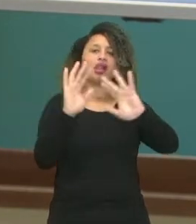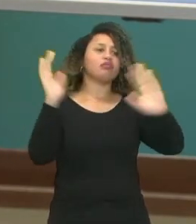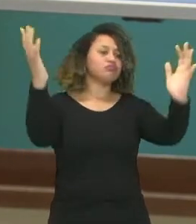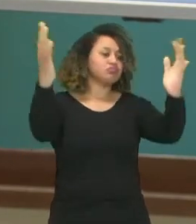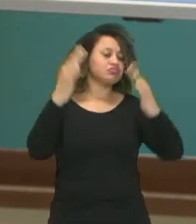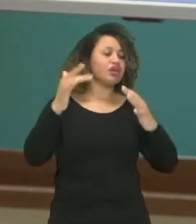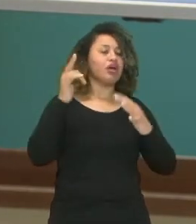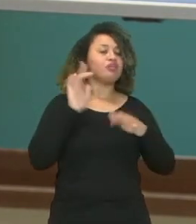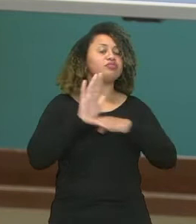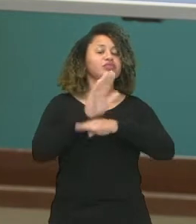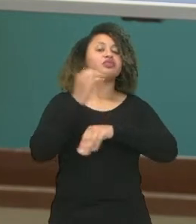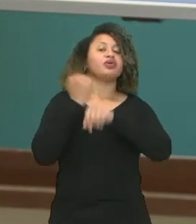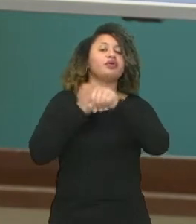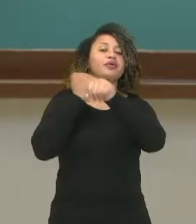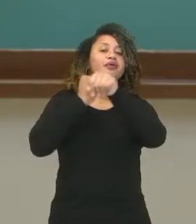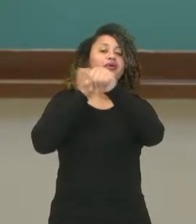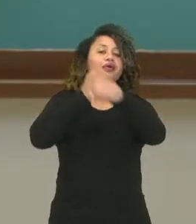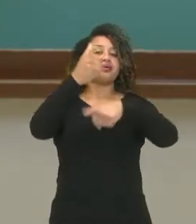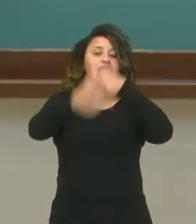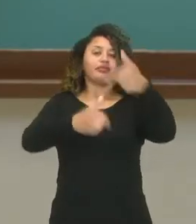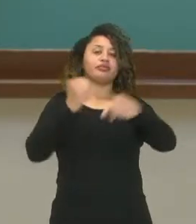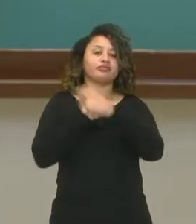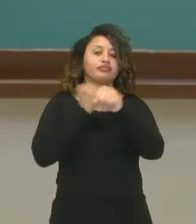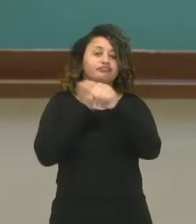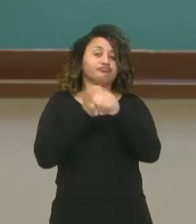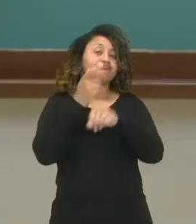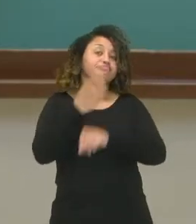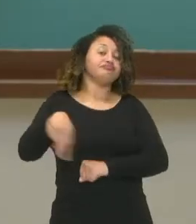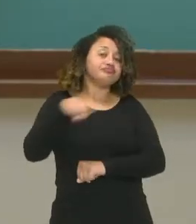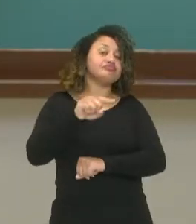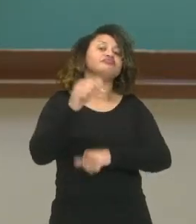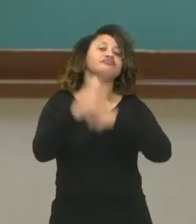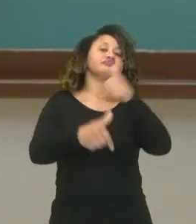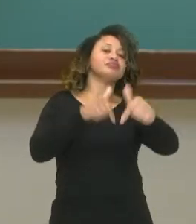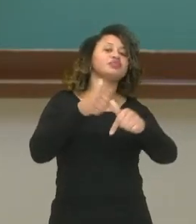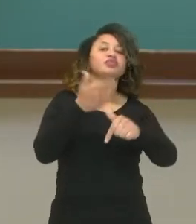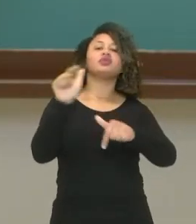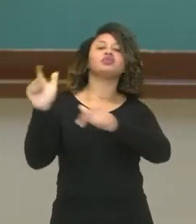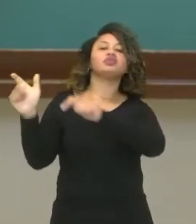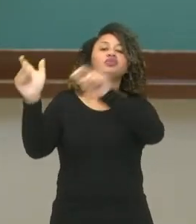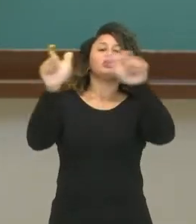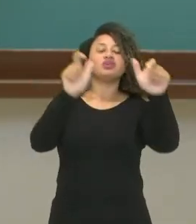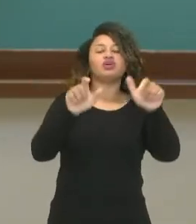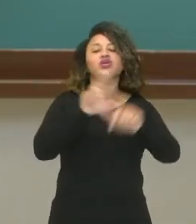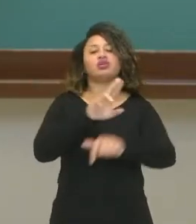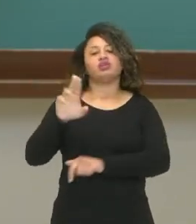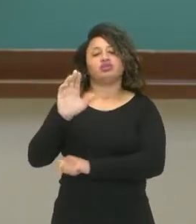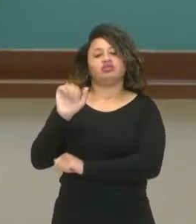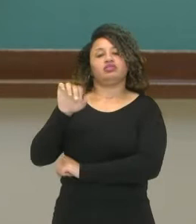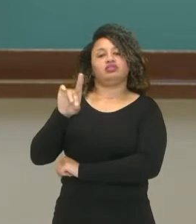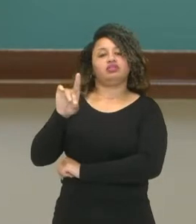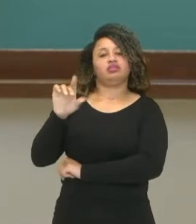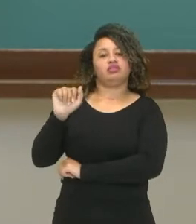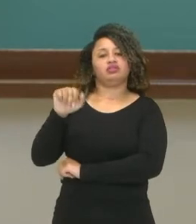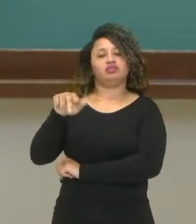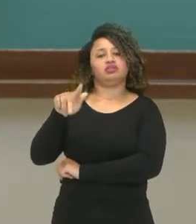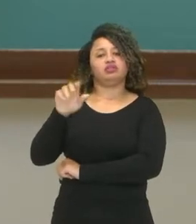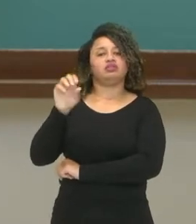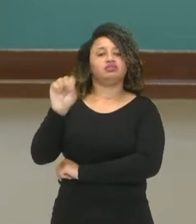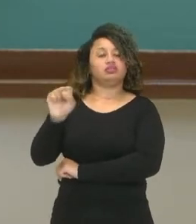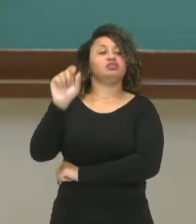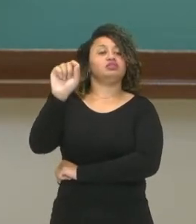da nova capital federal. Esses trabalhadores que vinham de outras regiões, chamados de candangos, os trabalhadores